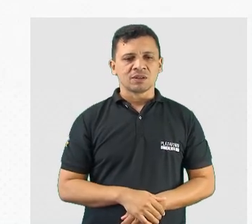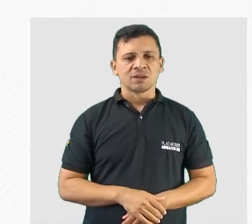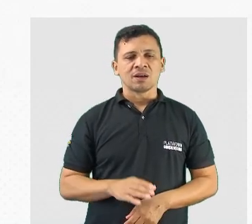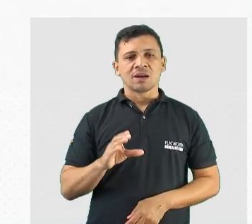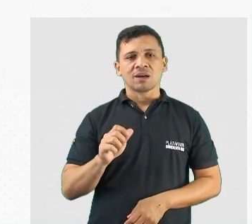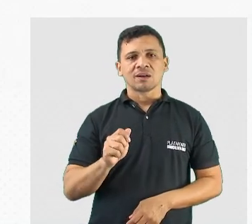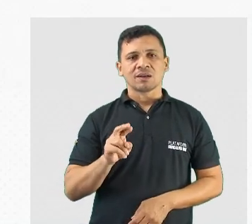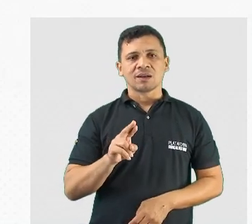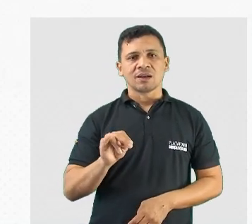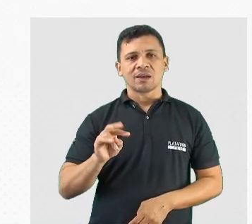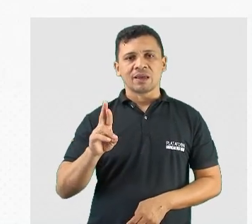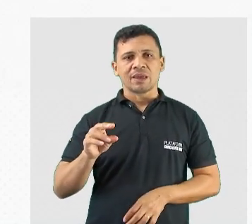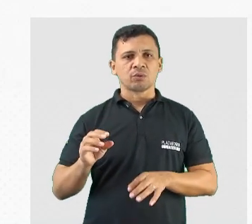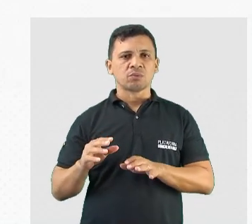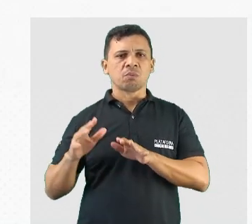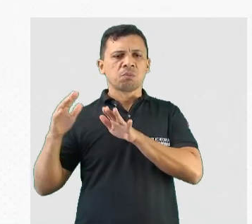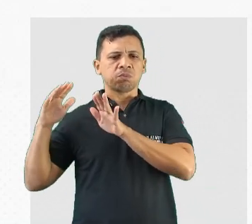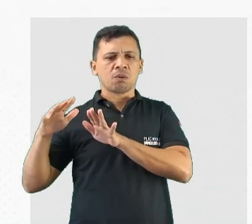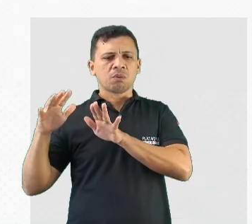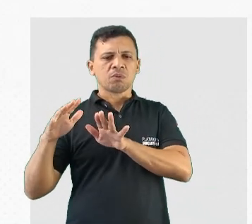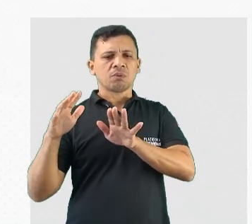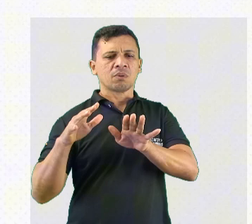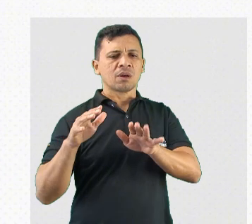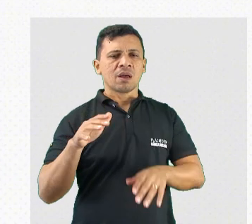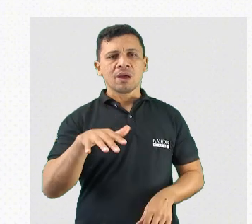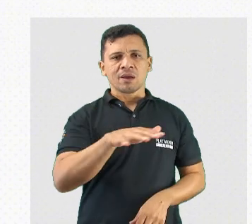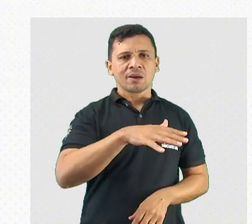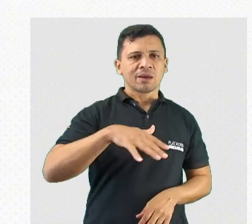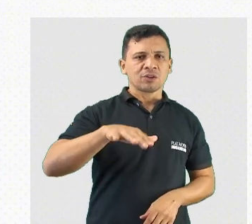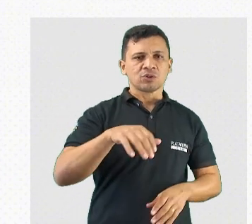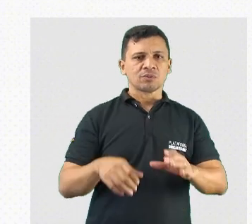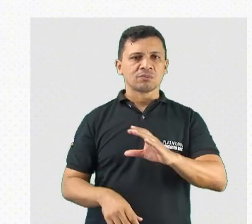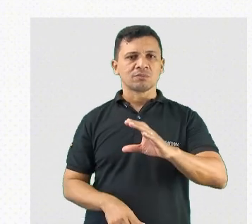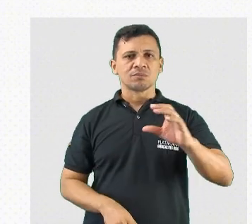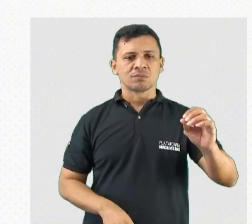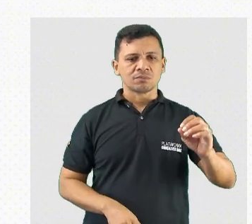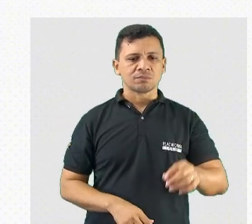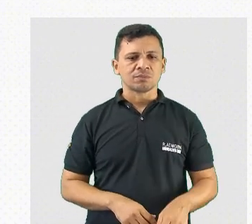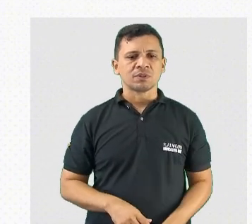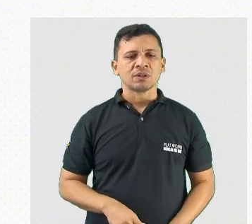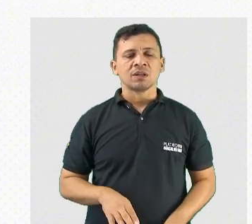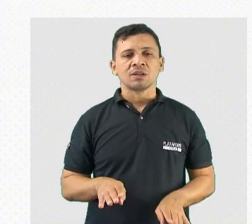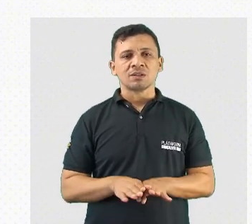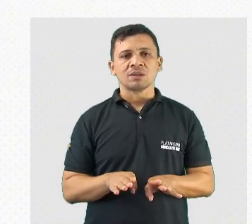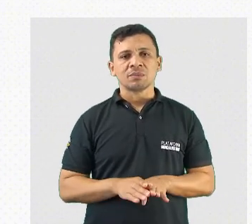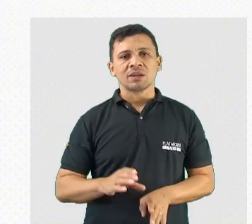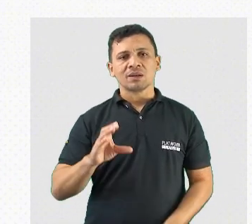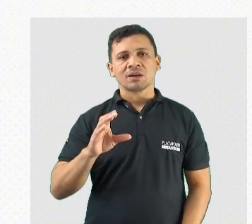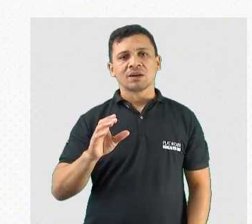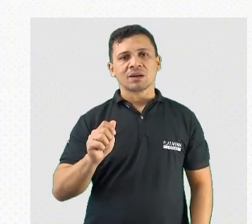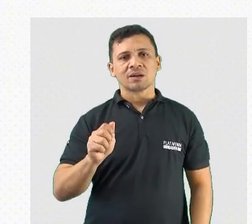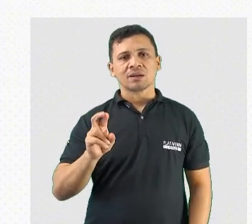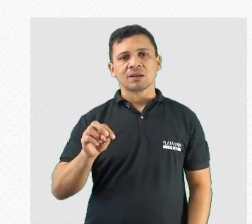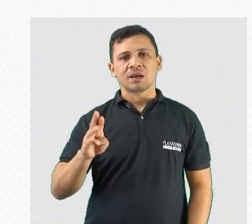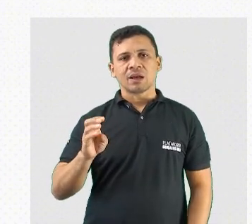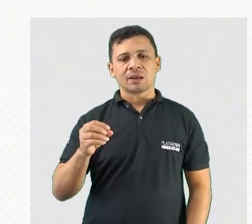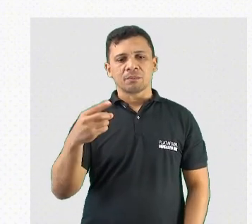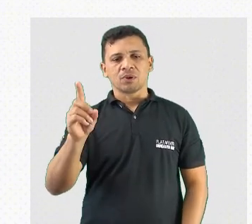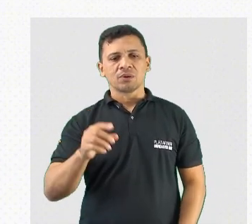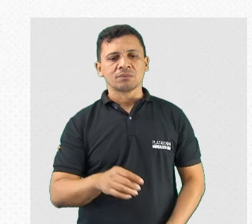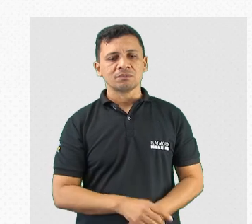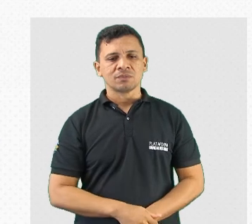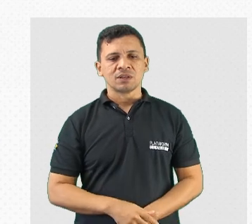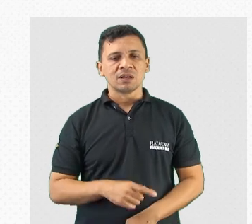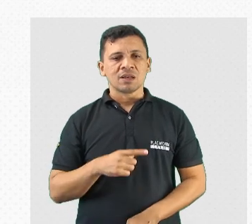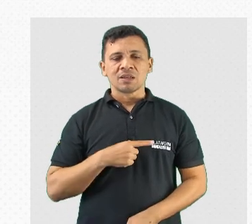uma romaria do período colonial na região do Centro-Oeste, em Goiás. O carimbó, lá no norte do país, pé batido, dança